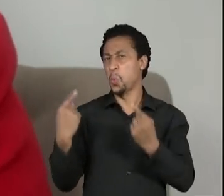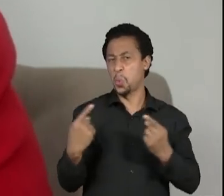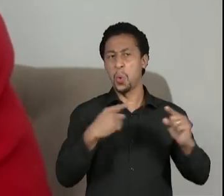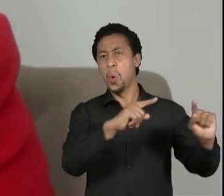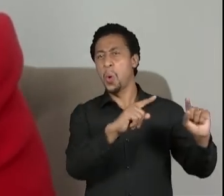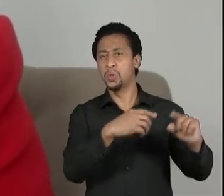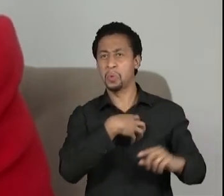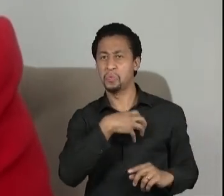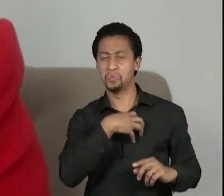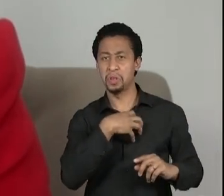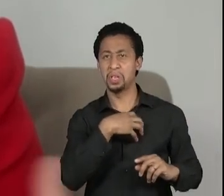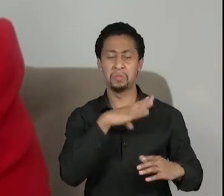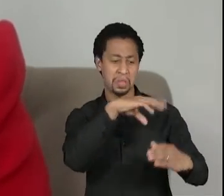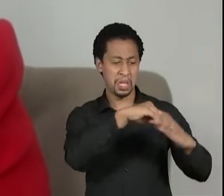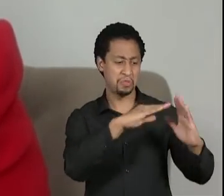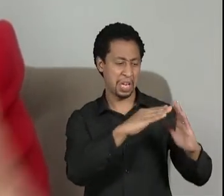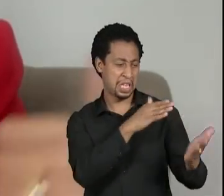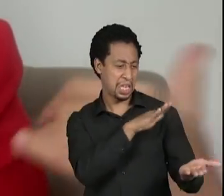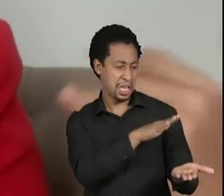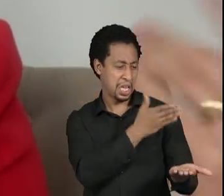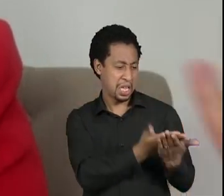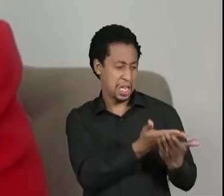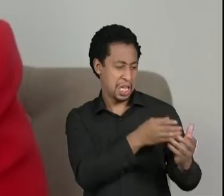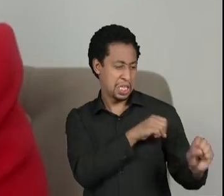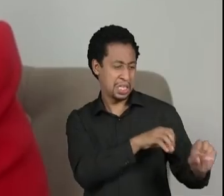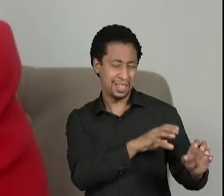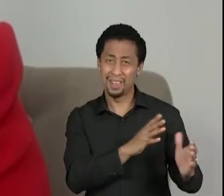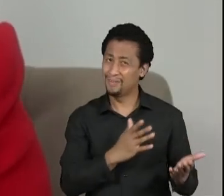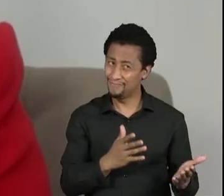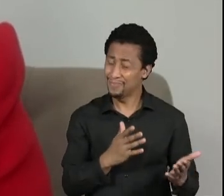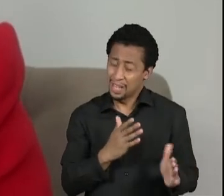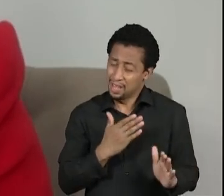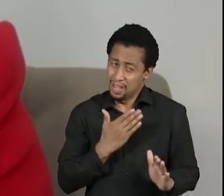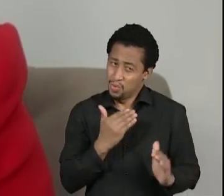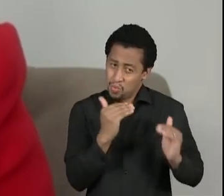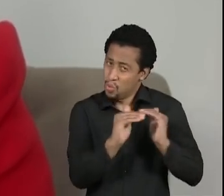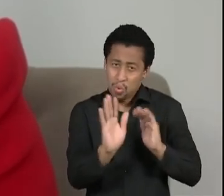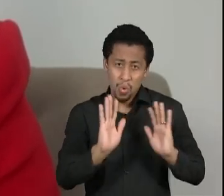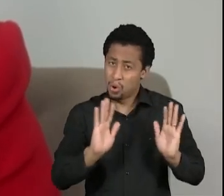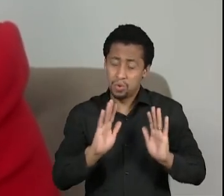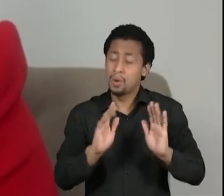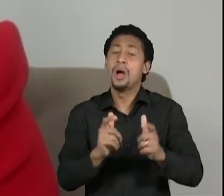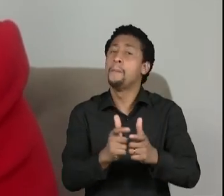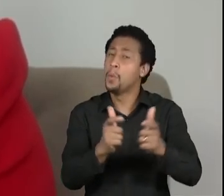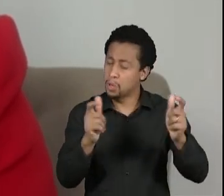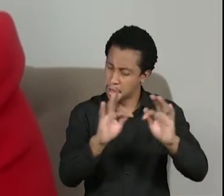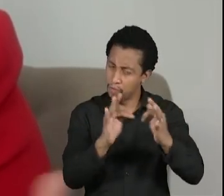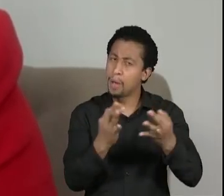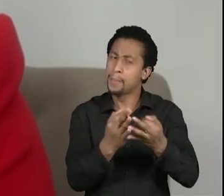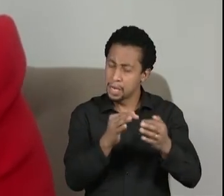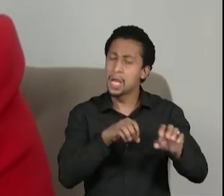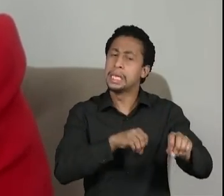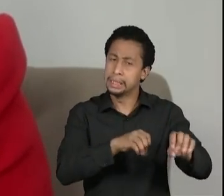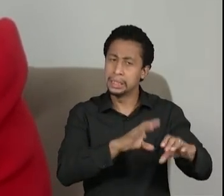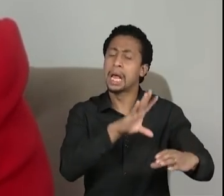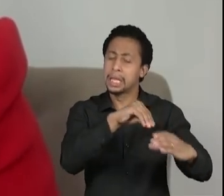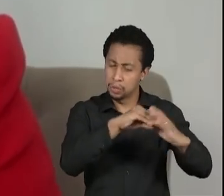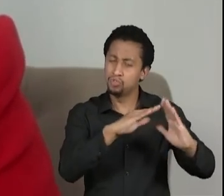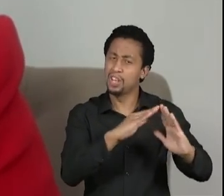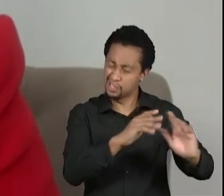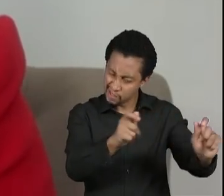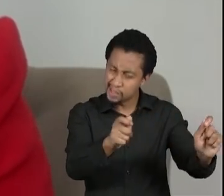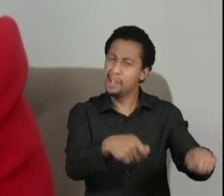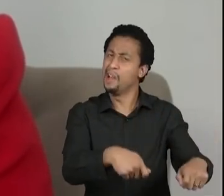Eu vejo o contrário, na minha vivência, na vivência de milhares de famílias que fazem educação domiciliar e que podem